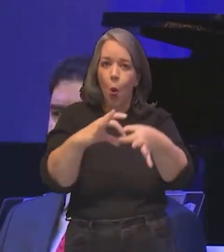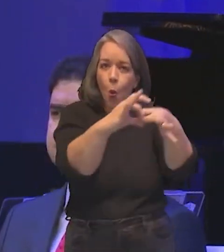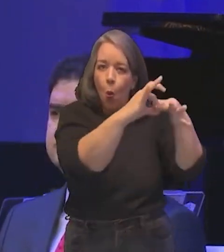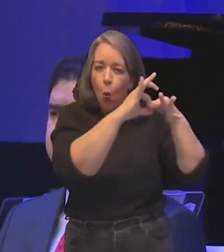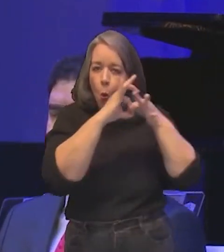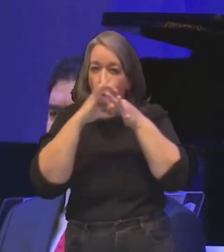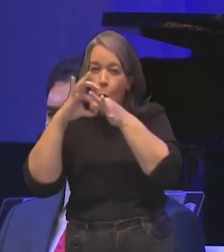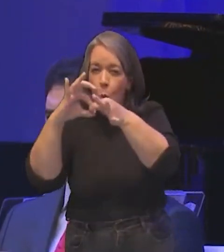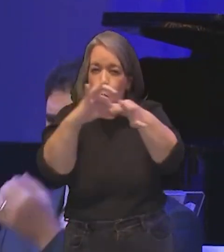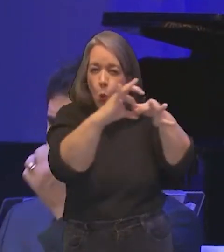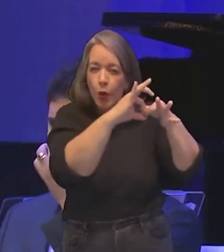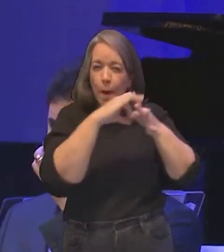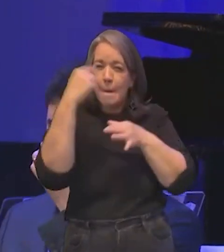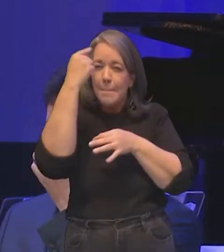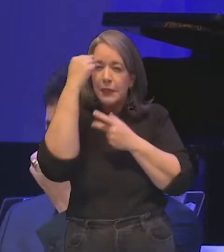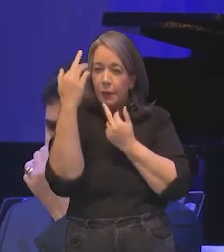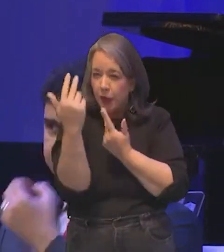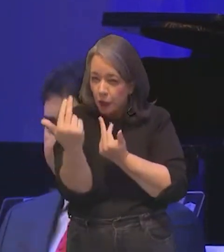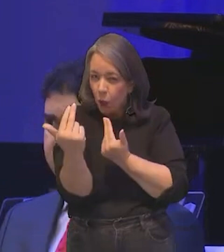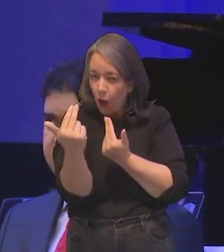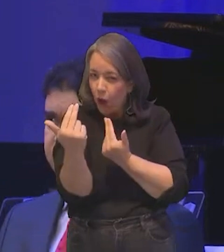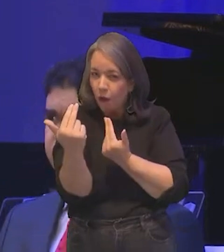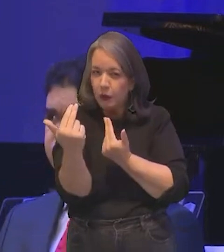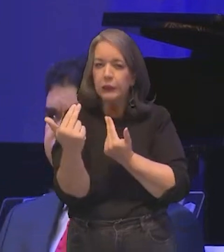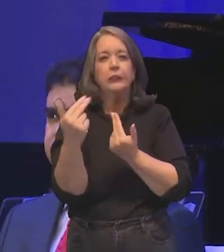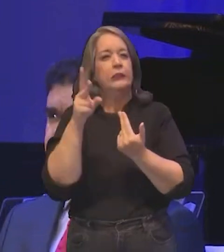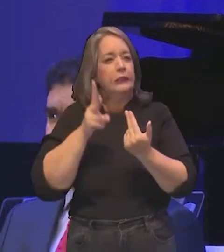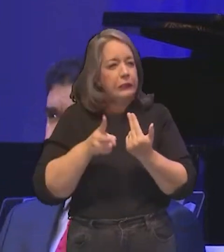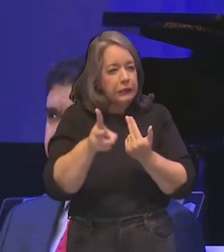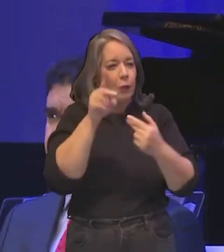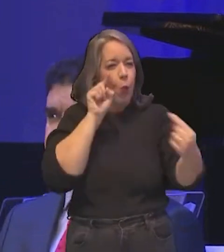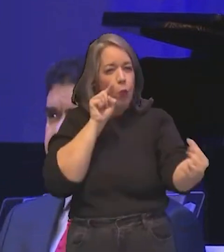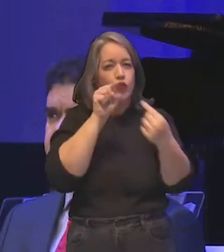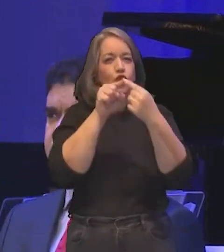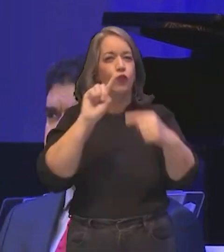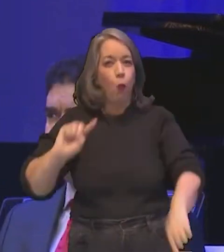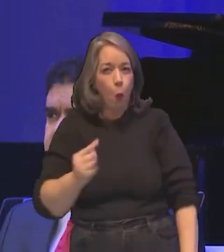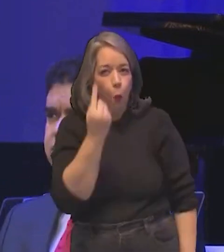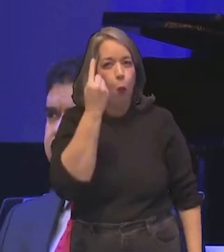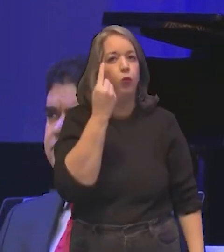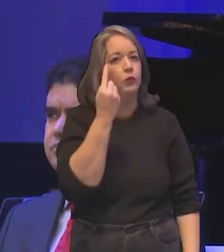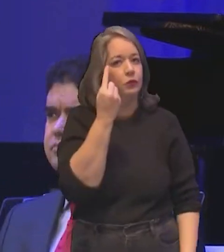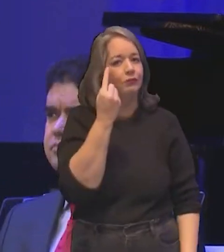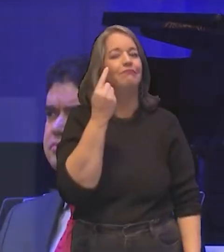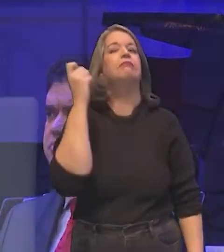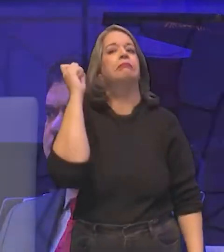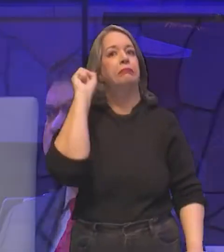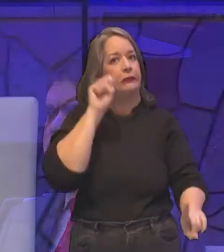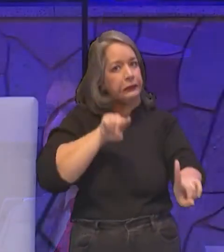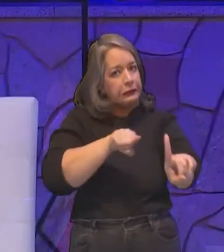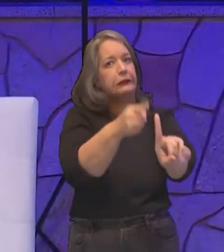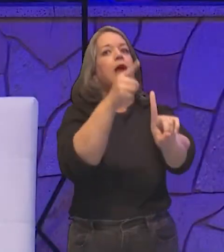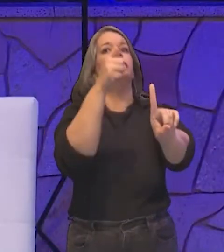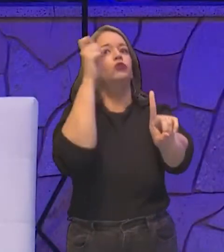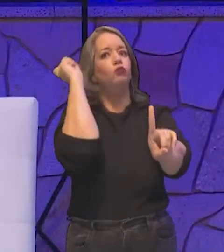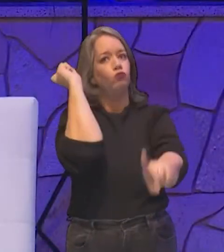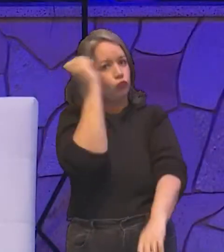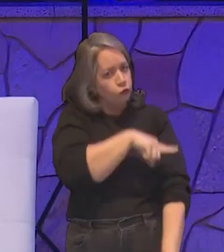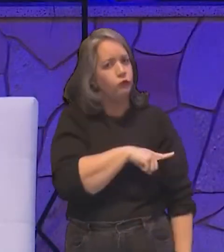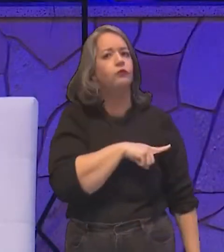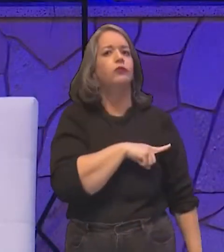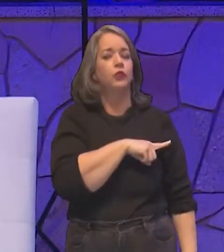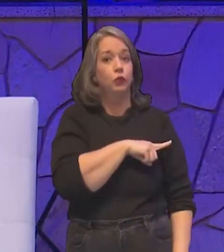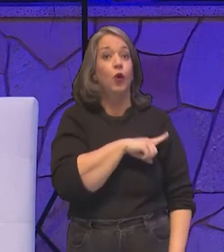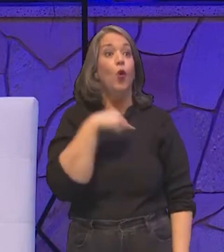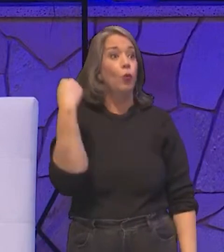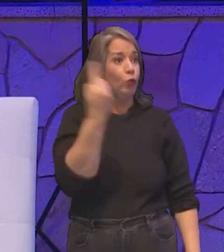direção, juntos, com o mesmo propósito, talvez seja um dos maiores desafios, porque, irmãos, nós somos todos completamente diferentes,